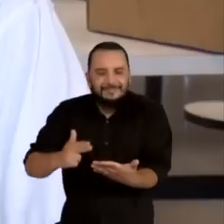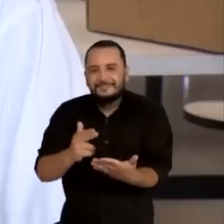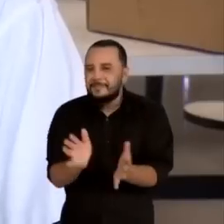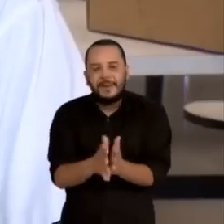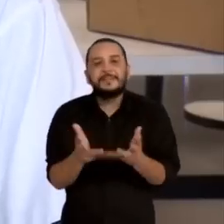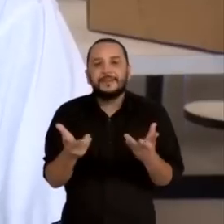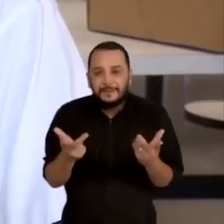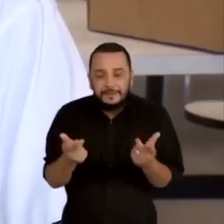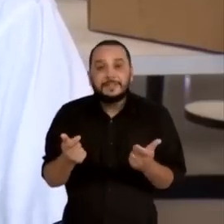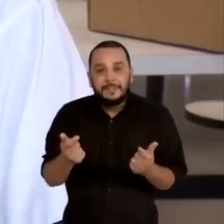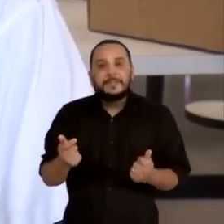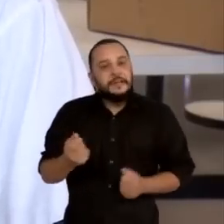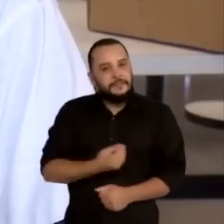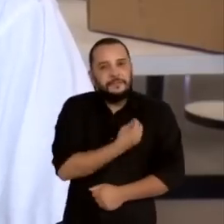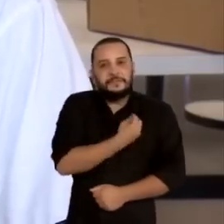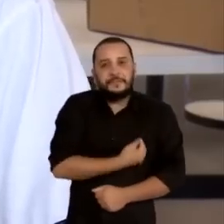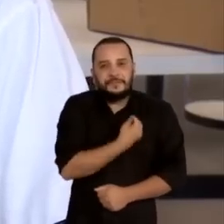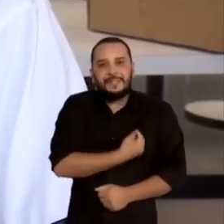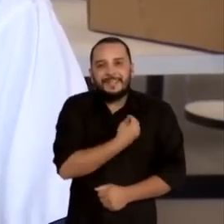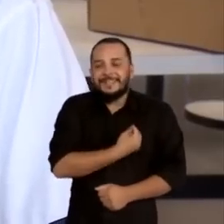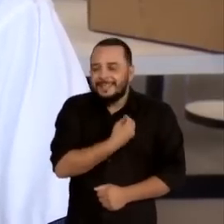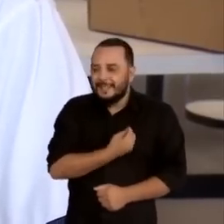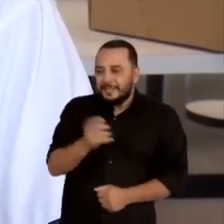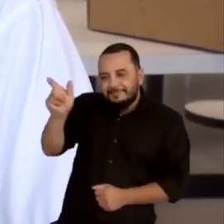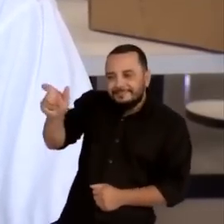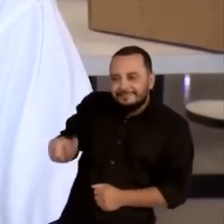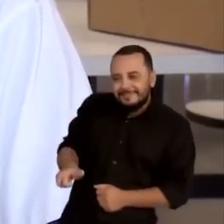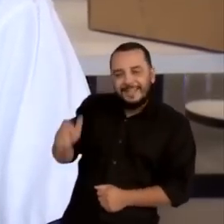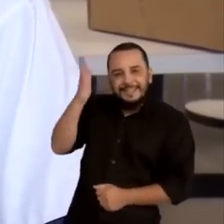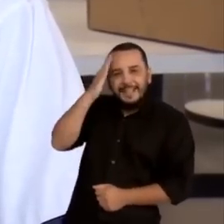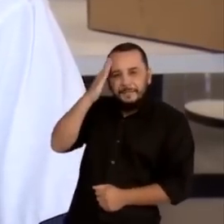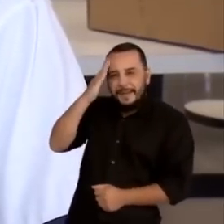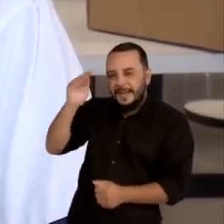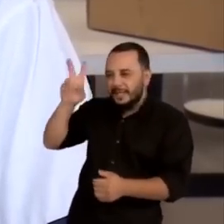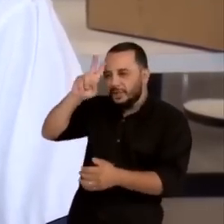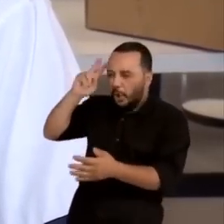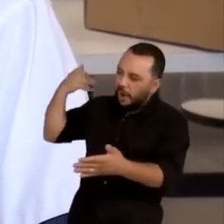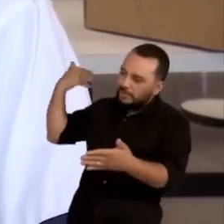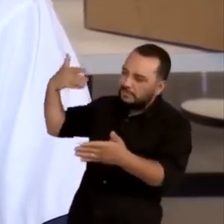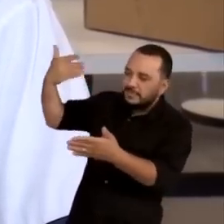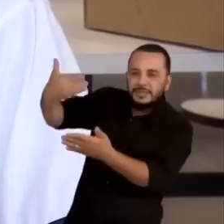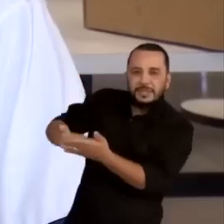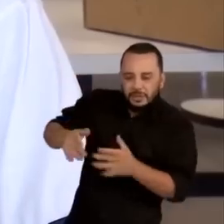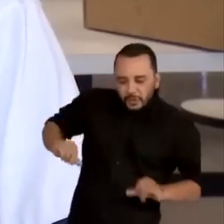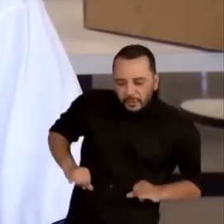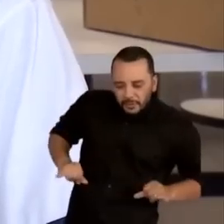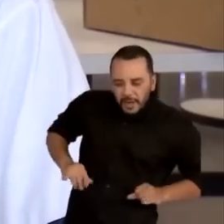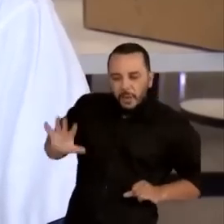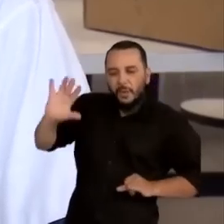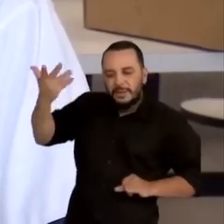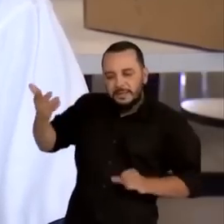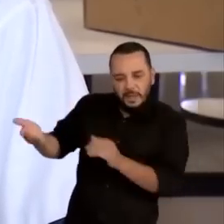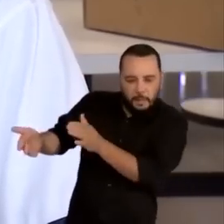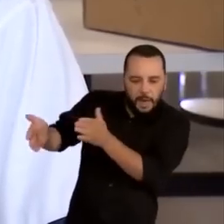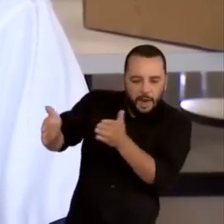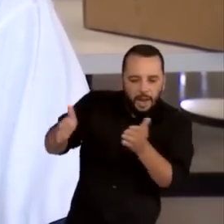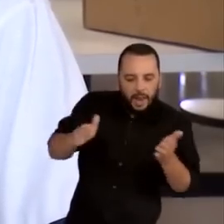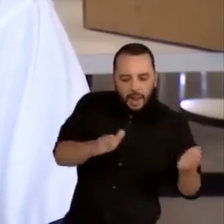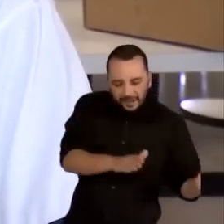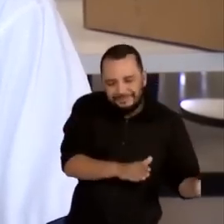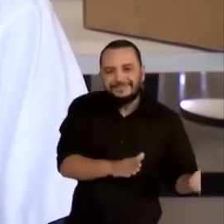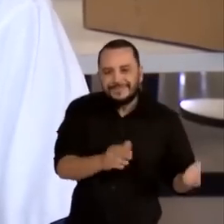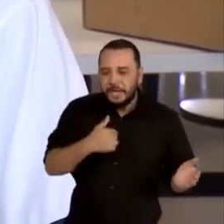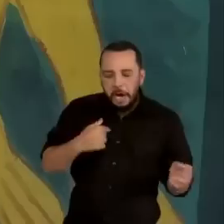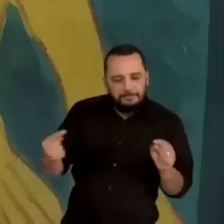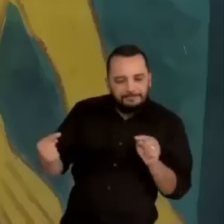Uma lição de vida, você saber da história deles, saber o que eles sofreram, o que eles passaram, entendeu? Aí eu me